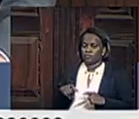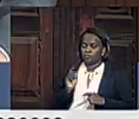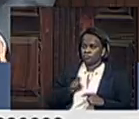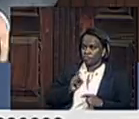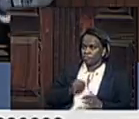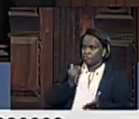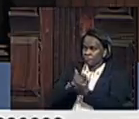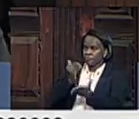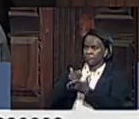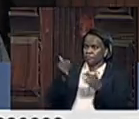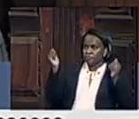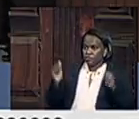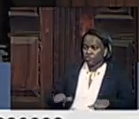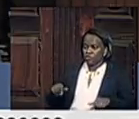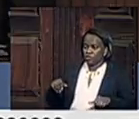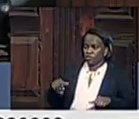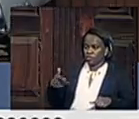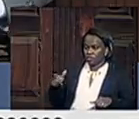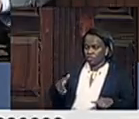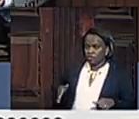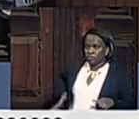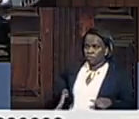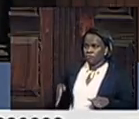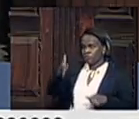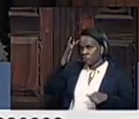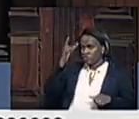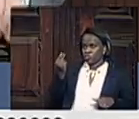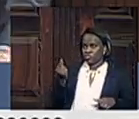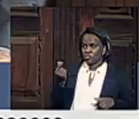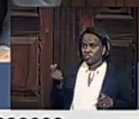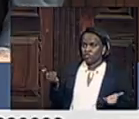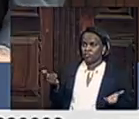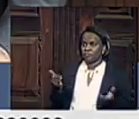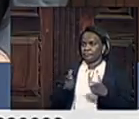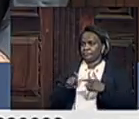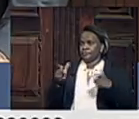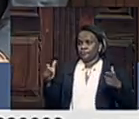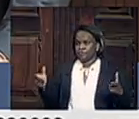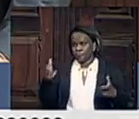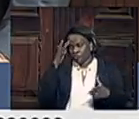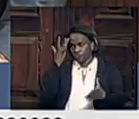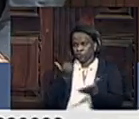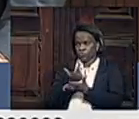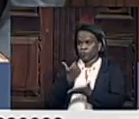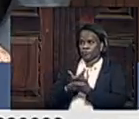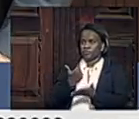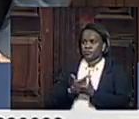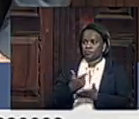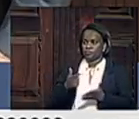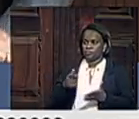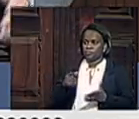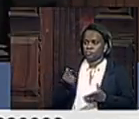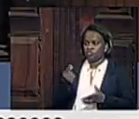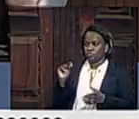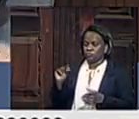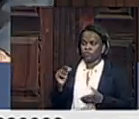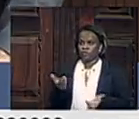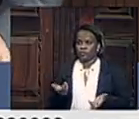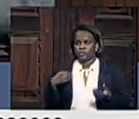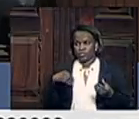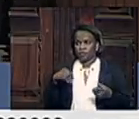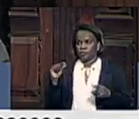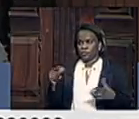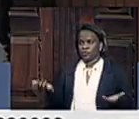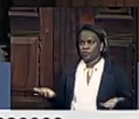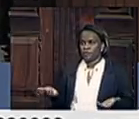cruel o bolso do consumidor e, em larga escala, o consumidor de menor renda. De qualquer maneira,